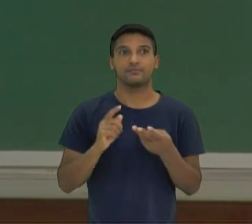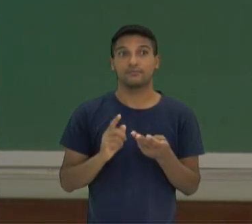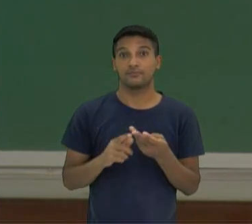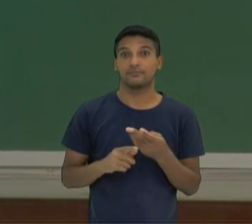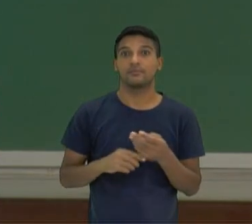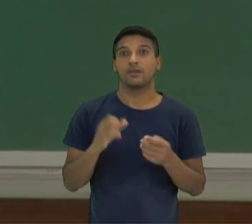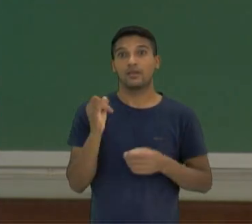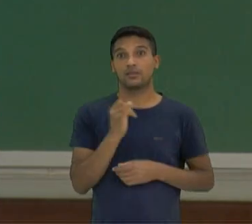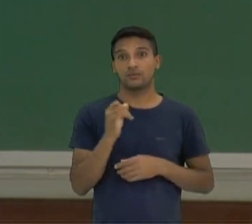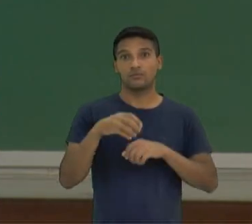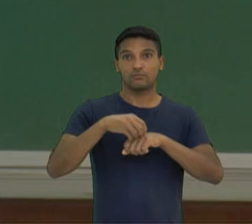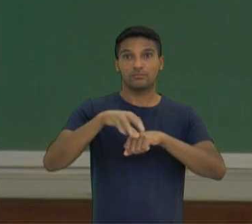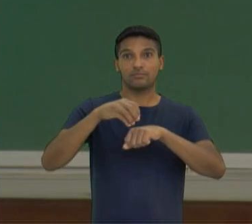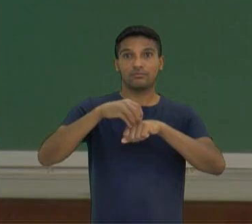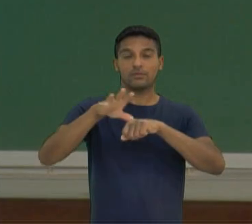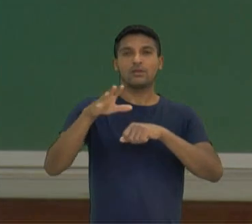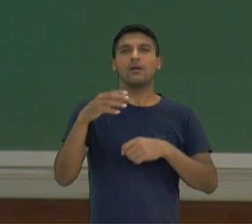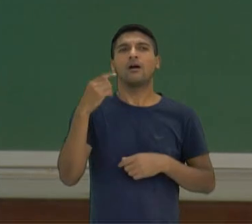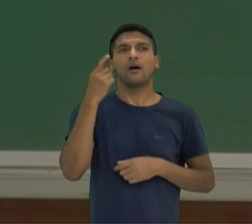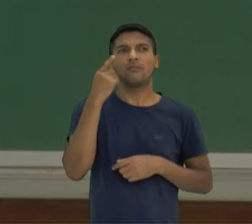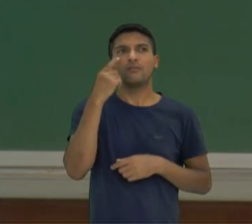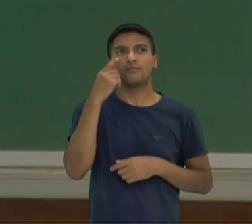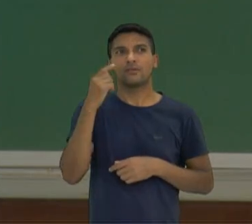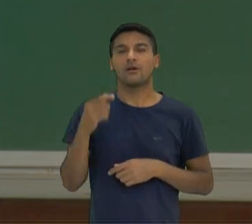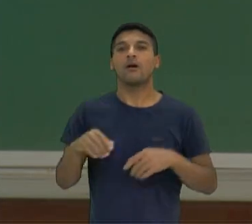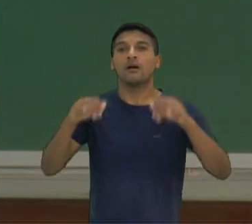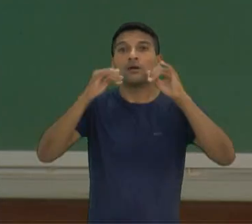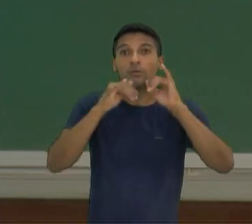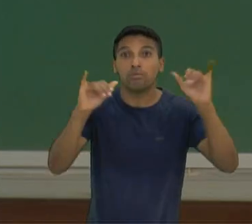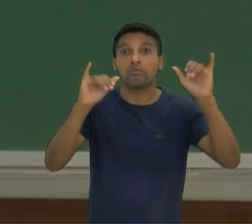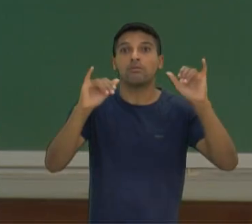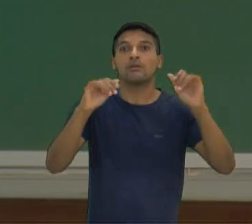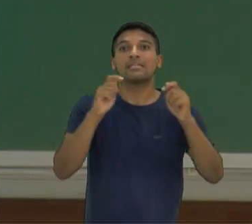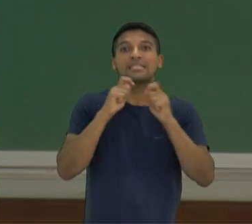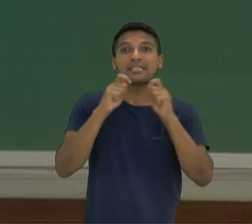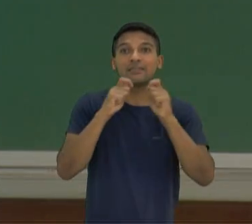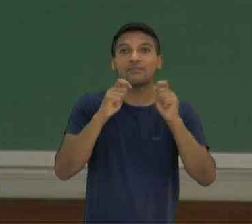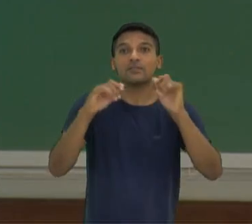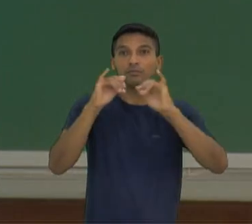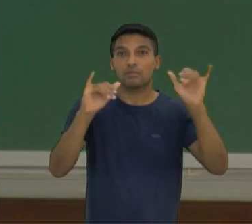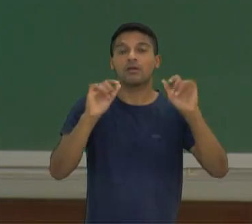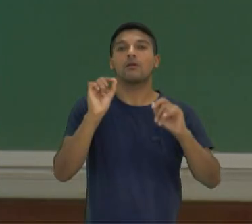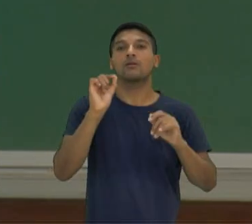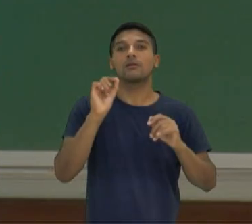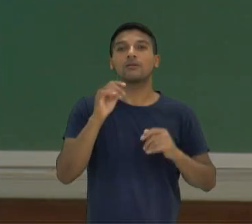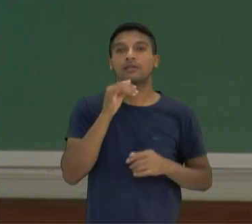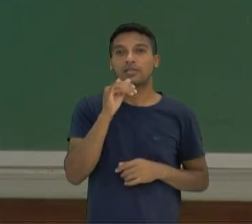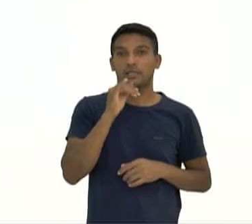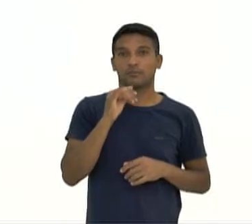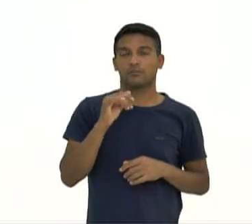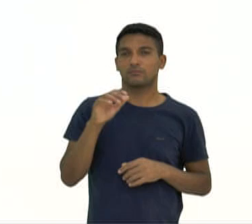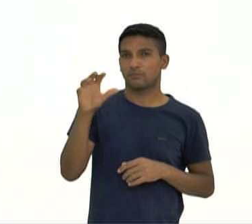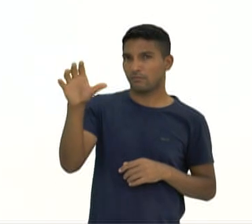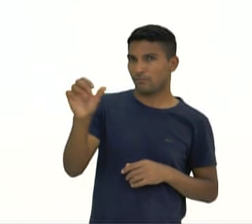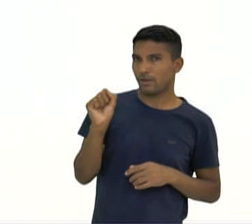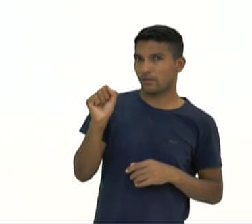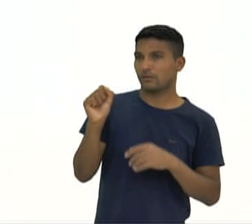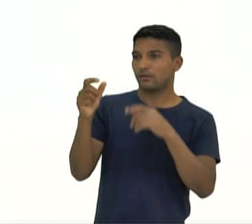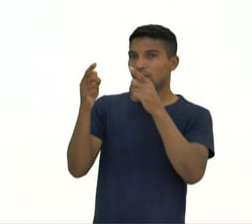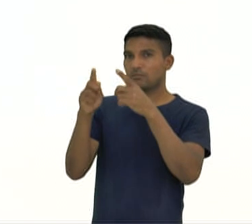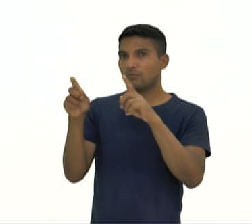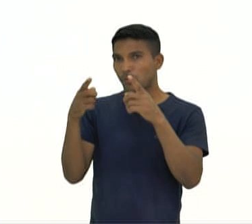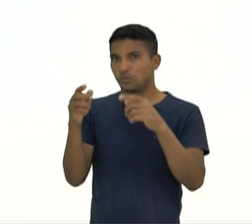campanha, divulgar um produto cultural, que normalmente acontece, uma música, um clipe, um vídeo. Ou quando uma entrevista